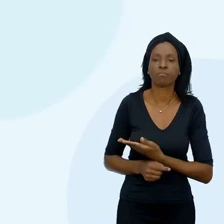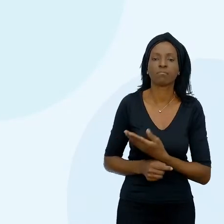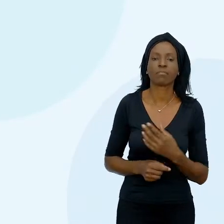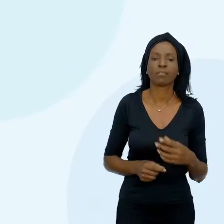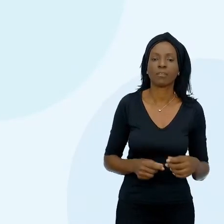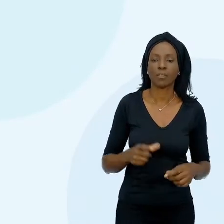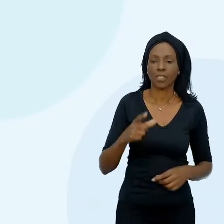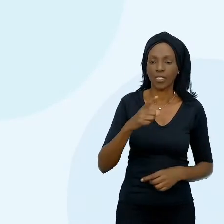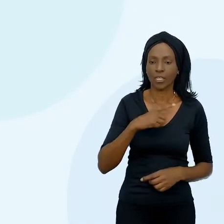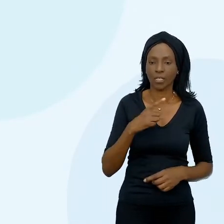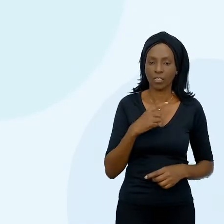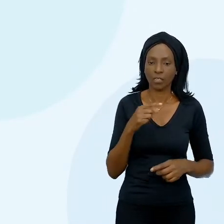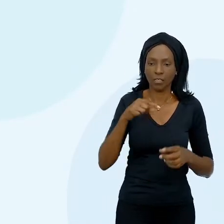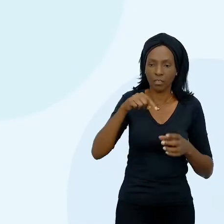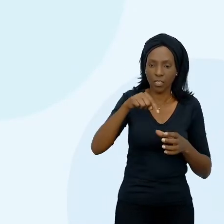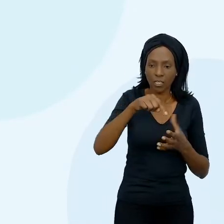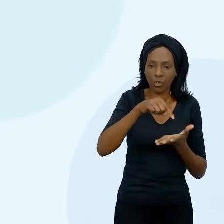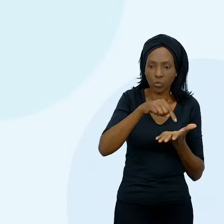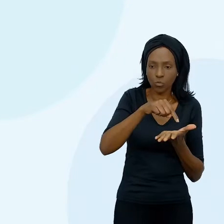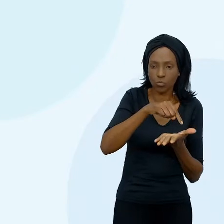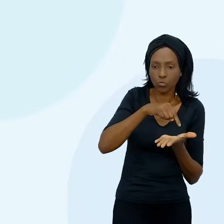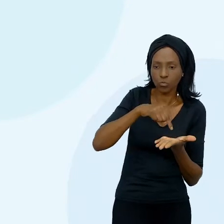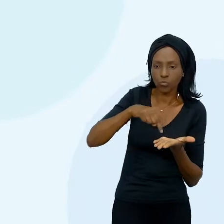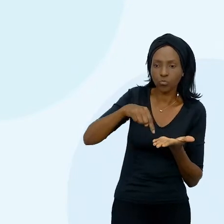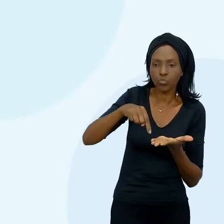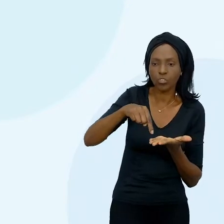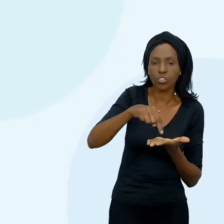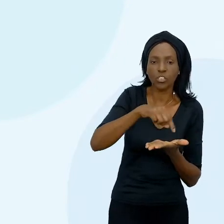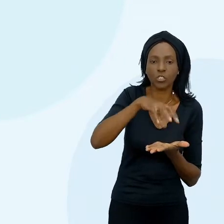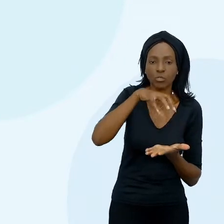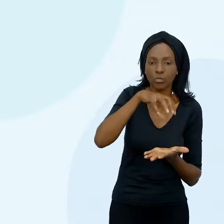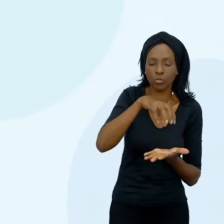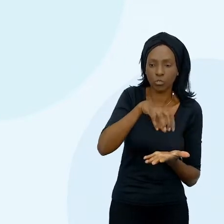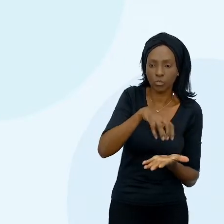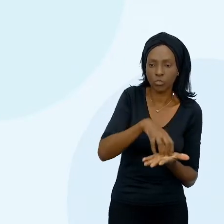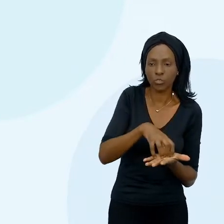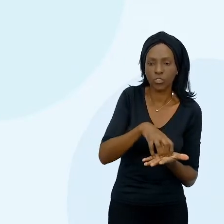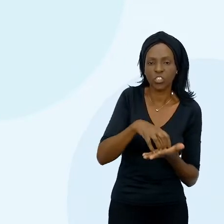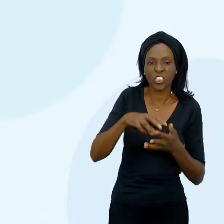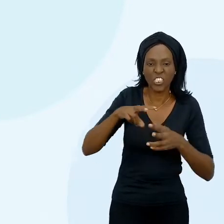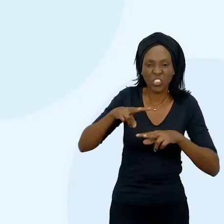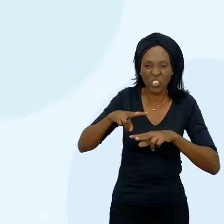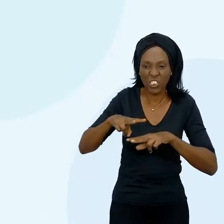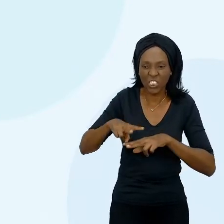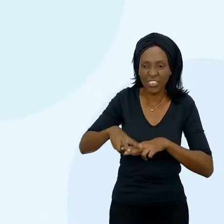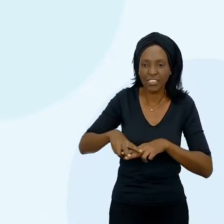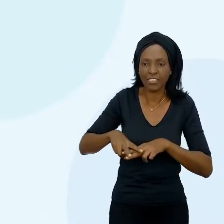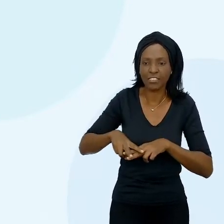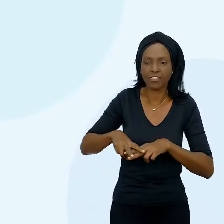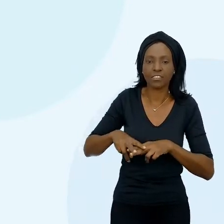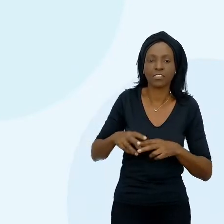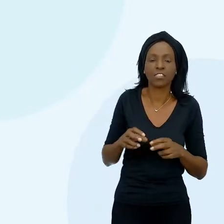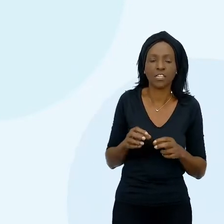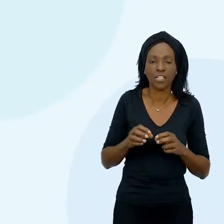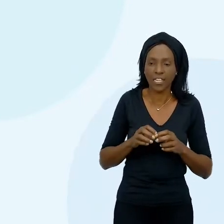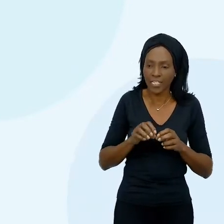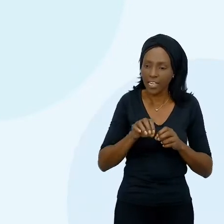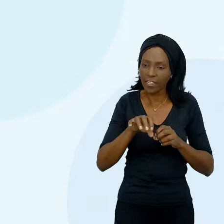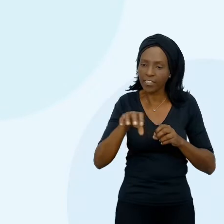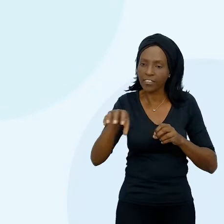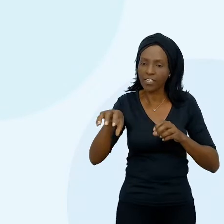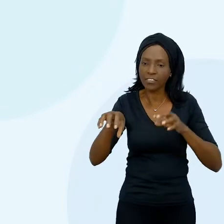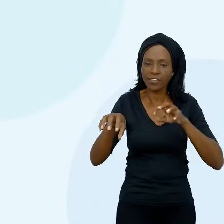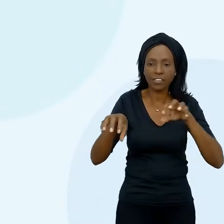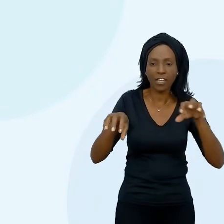um círculo no centro dessa prisão, tá? E aí, mais para as extremidades, né,